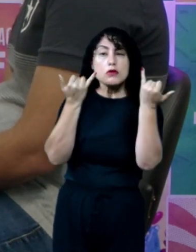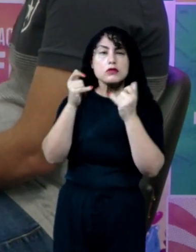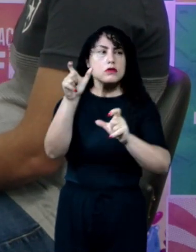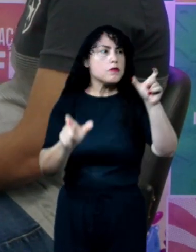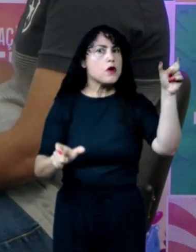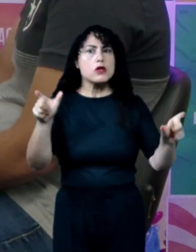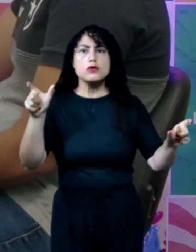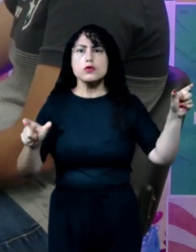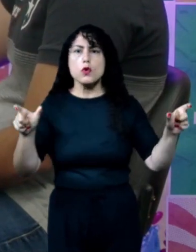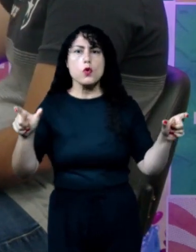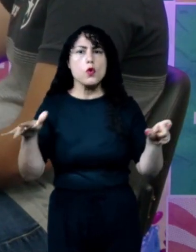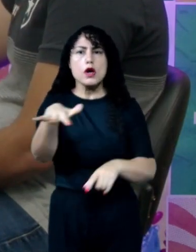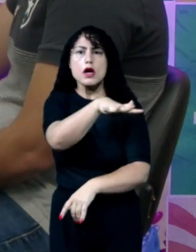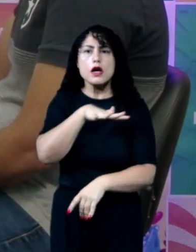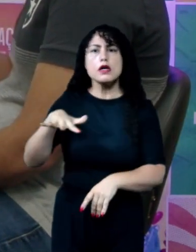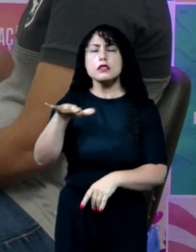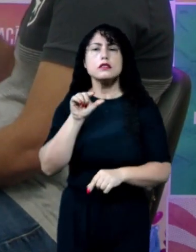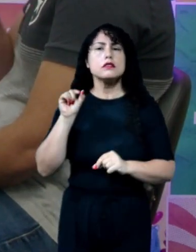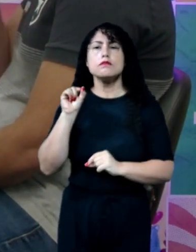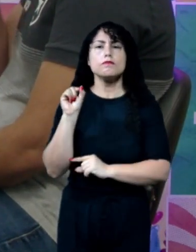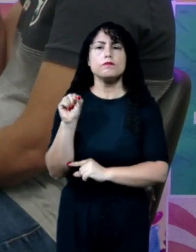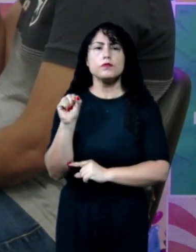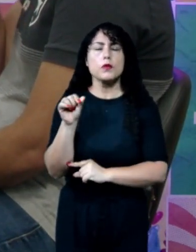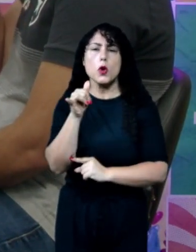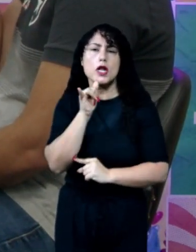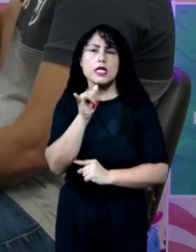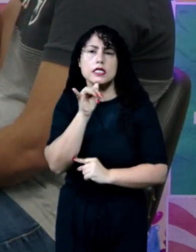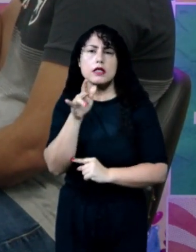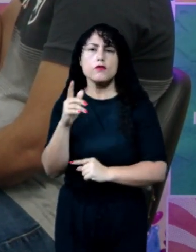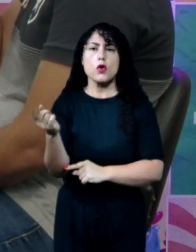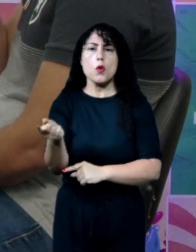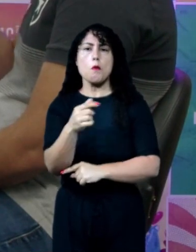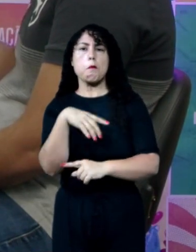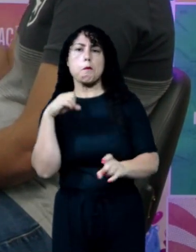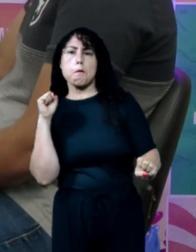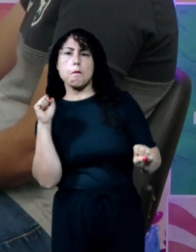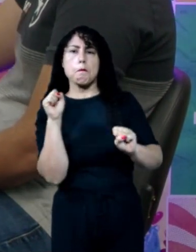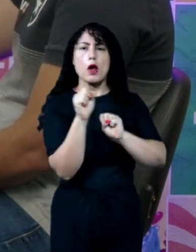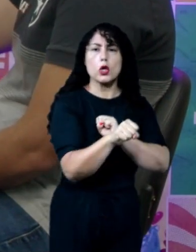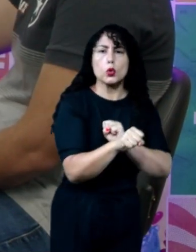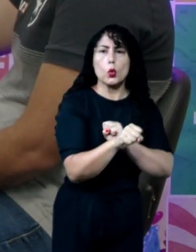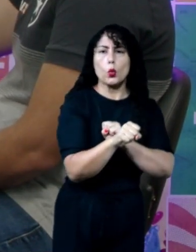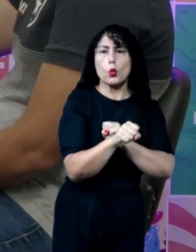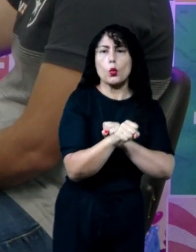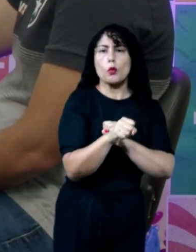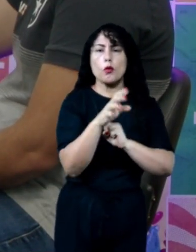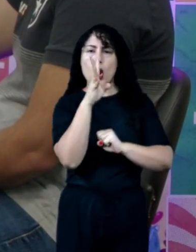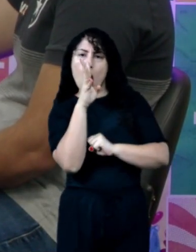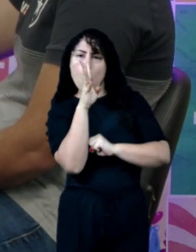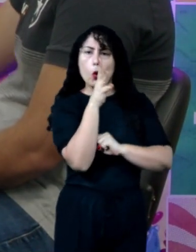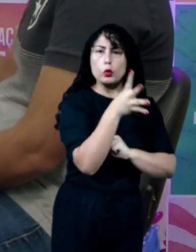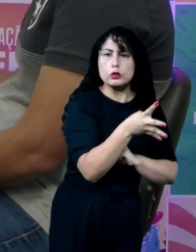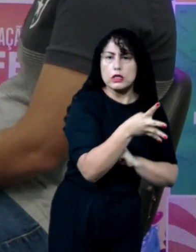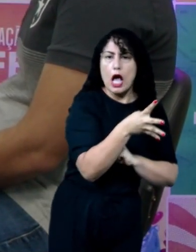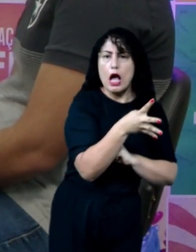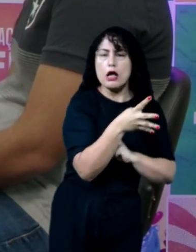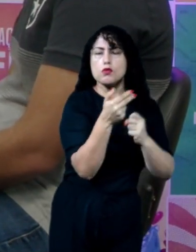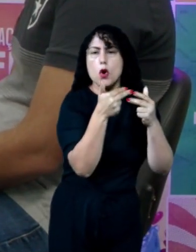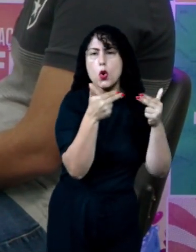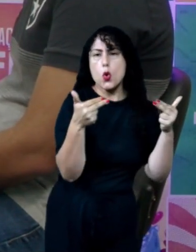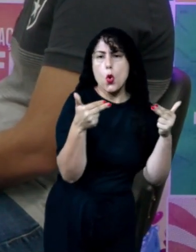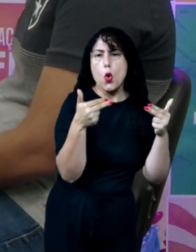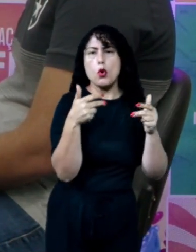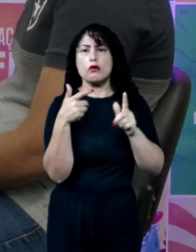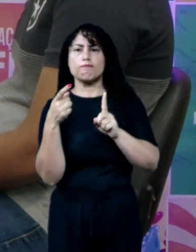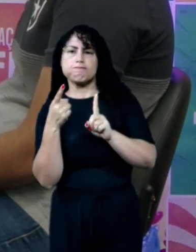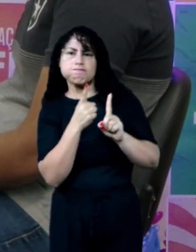pessoas que foram, por exemplo, mortas por outras porque foram acusadas de alguma coisa, foram